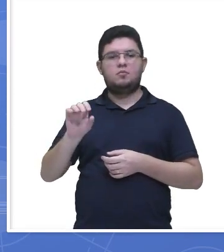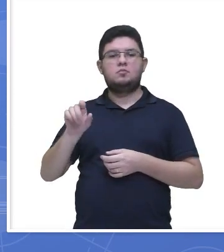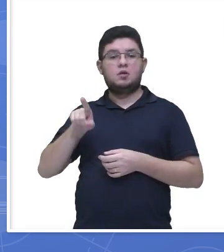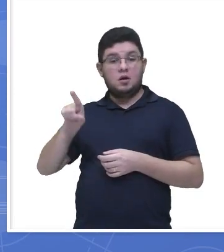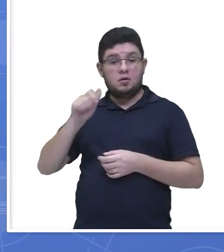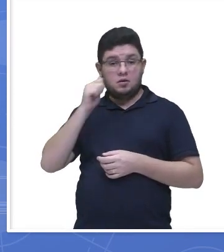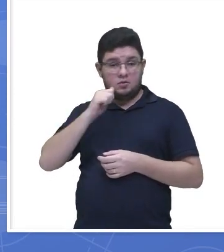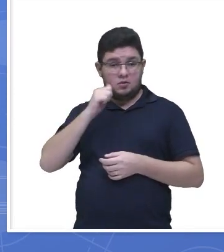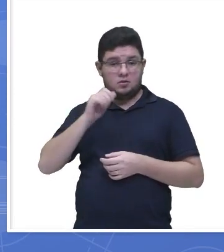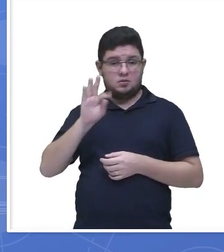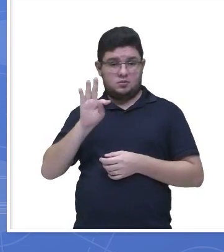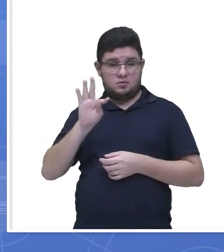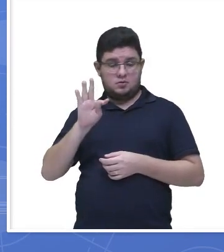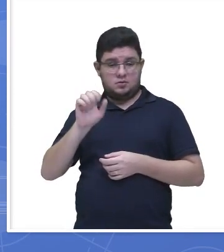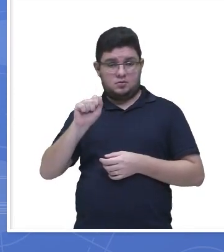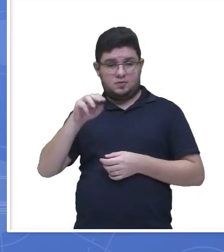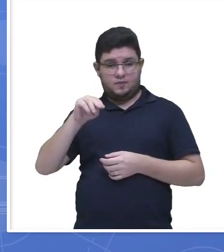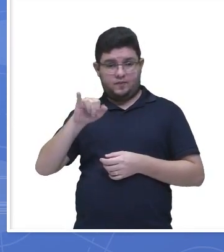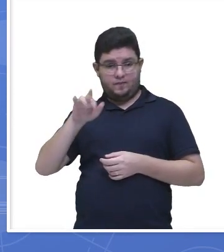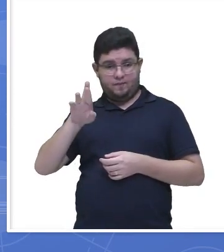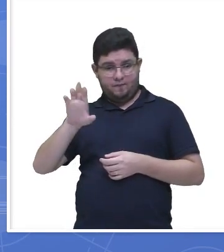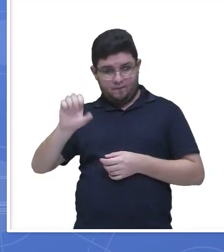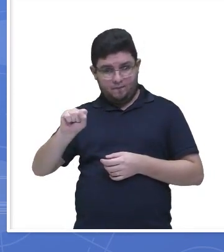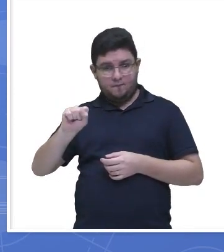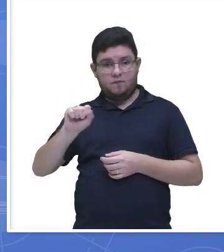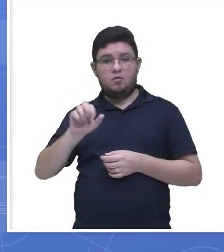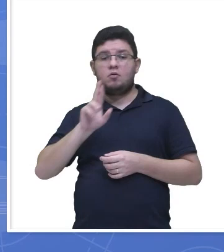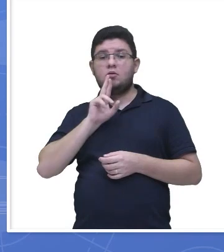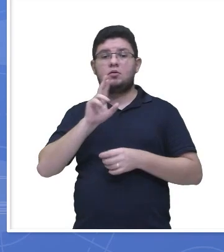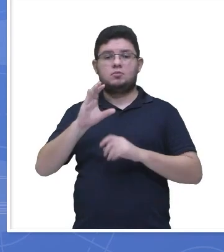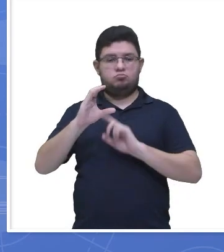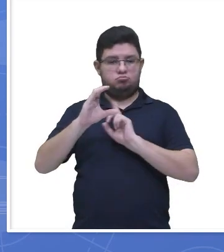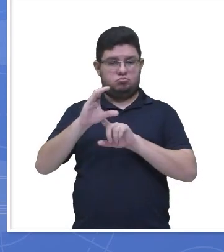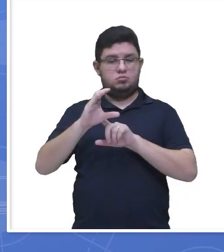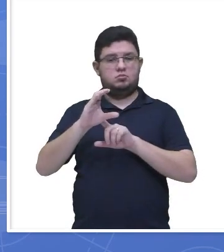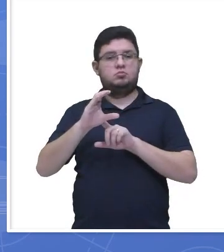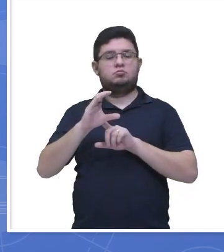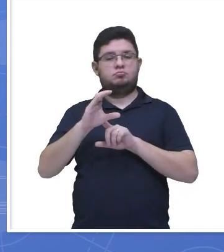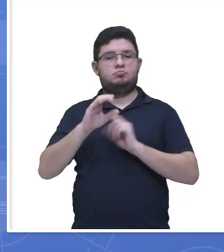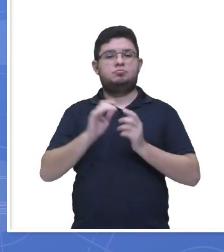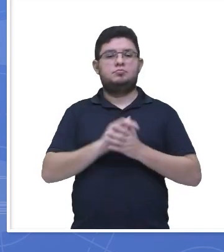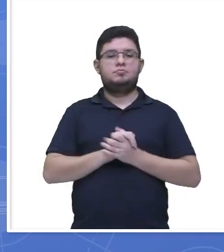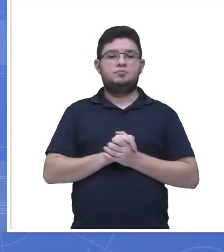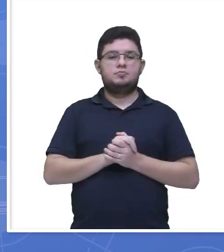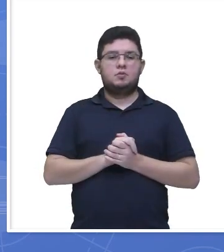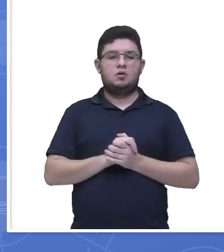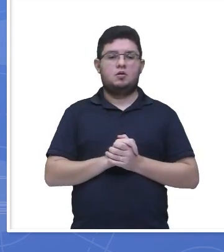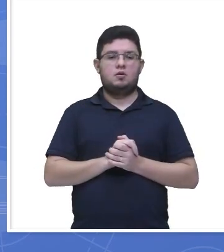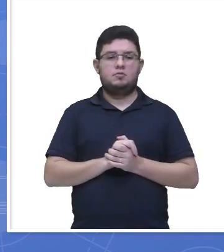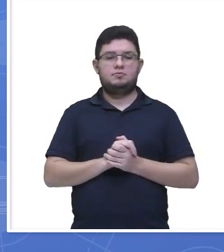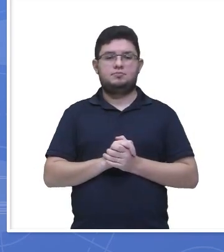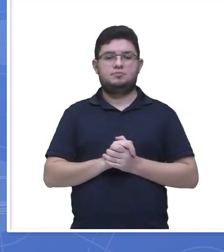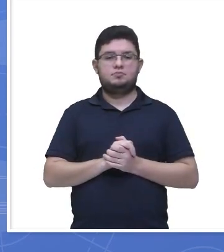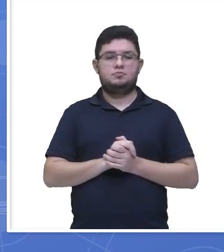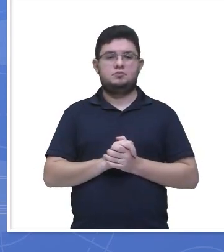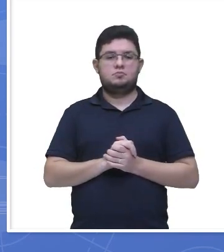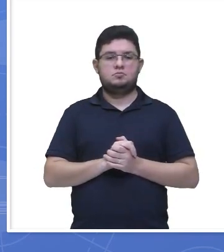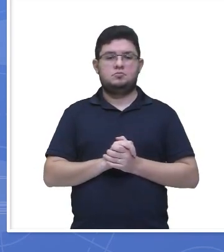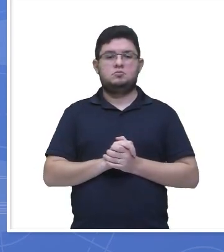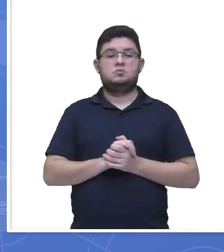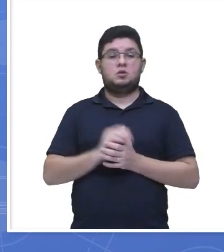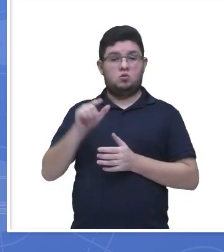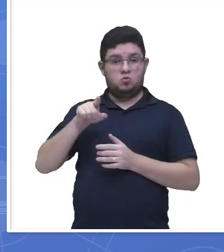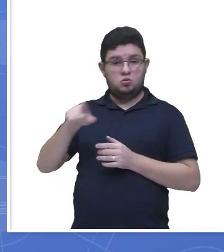que é a letra C. A Aline está discordando aí, né? O objeto científico, dados empíricos, espontâneo dessa nossa